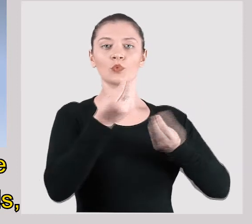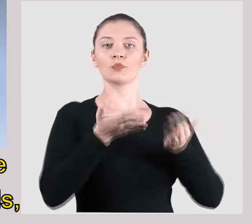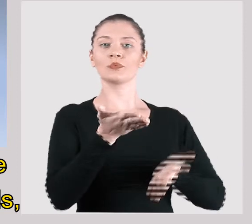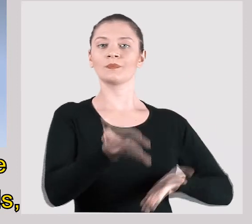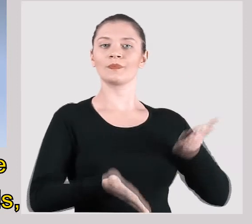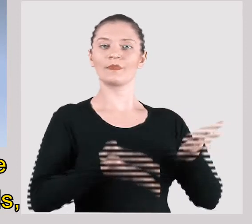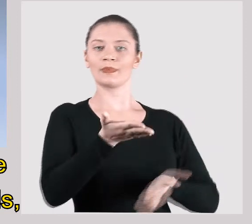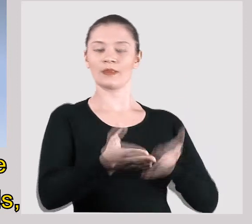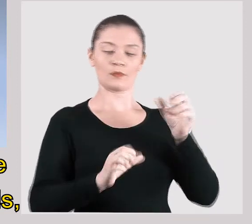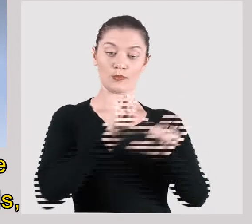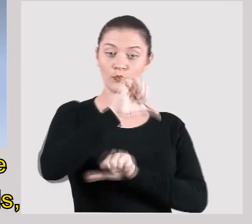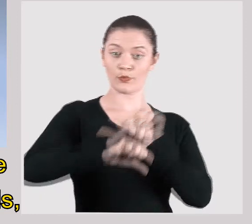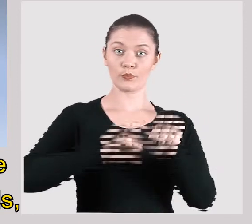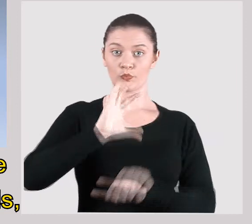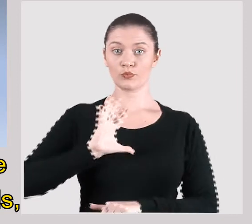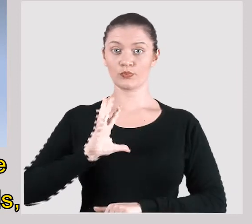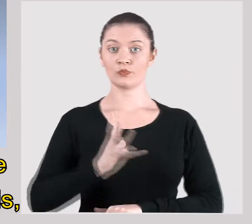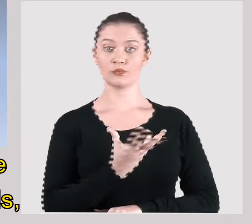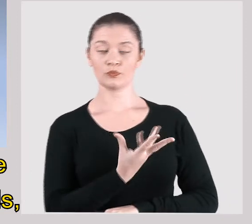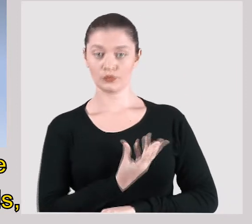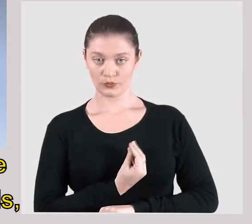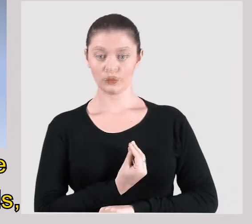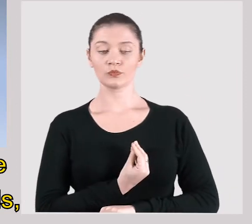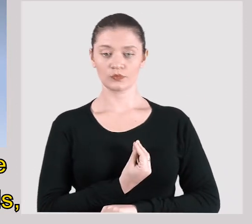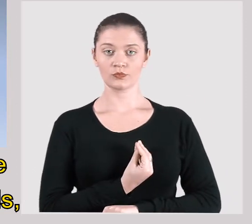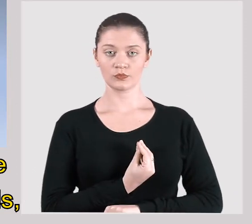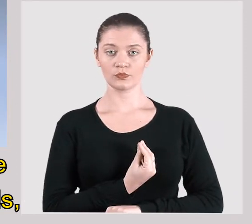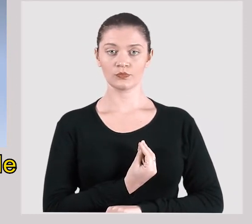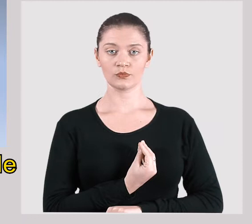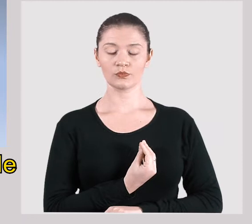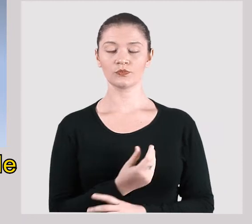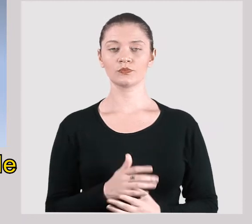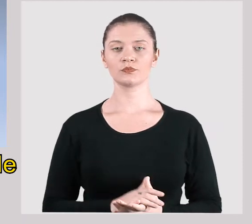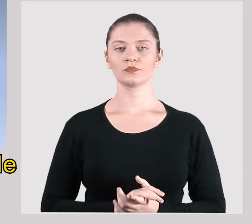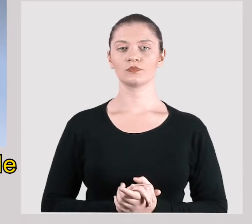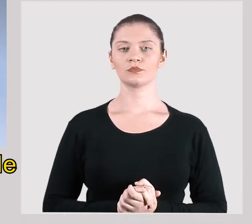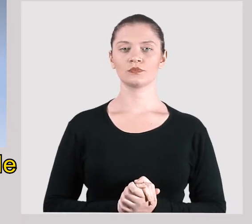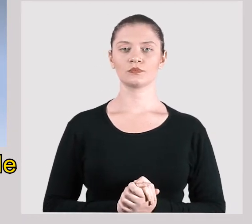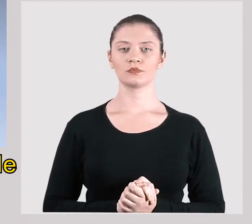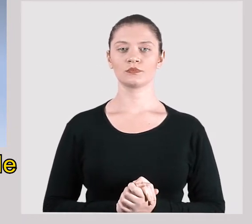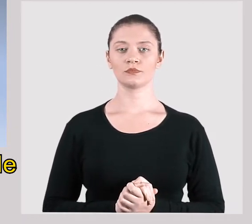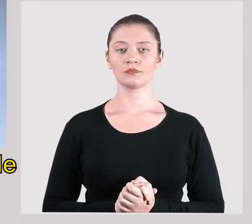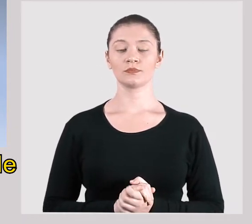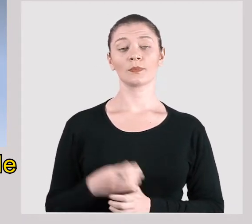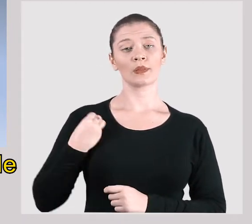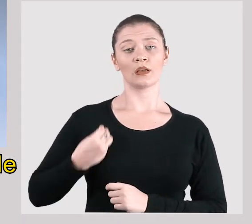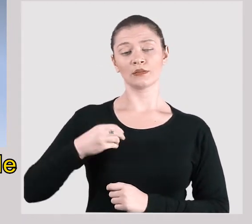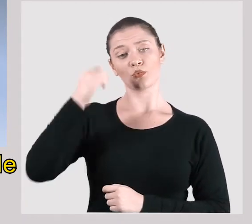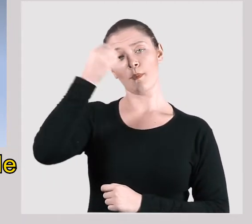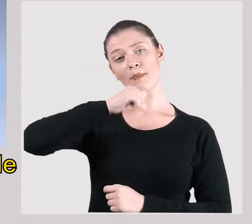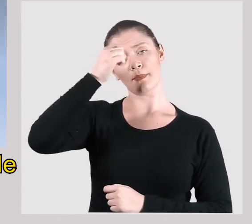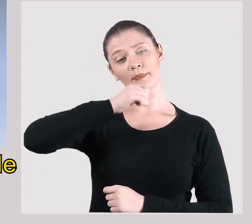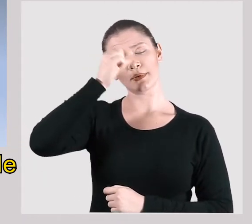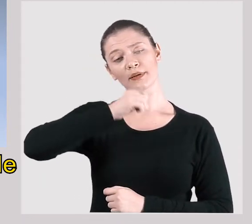questões de transgêneros e gêneros não binários, transexuais. E existe uma crítica muito grande,